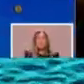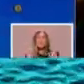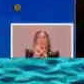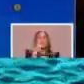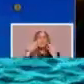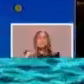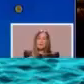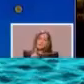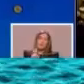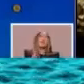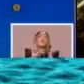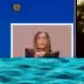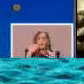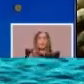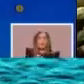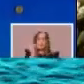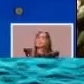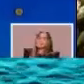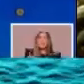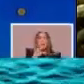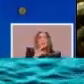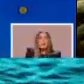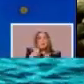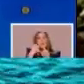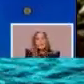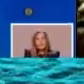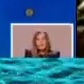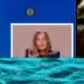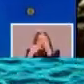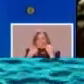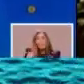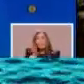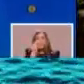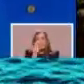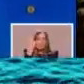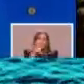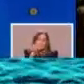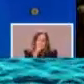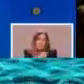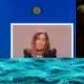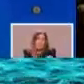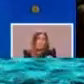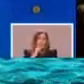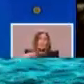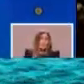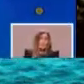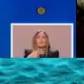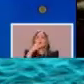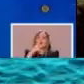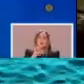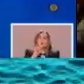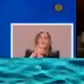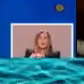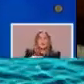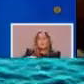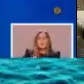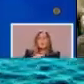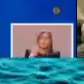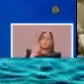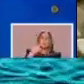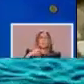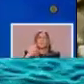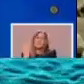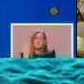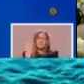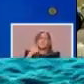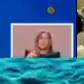novo normal, é uma realidade diferente em que nós estamos a recomeçar a aprender. Eu, como sabem, nadava perto da minha casa, não digo todos os dias, vezes. Na semana, duas vezes por semana. E